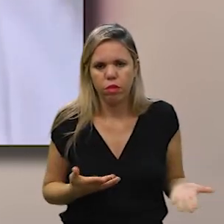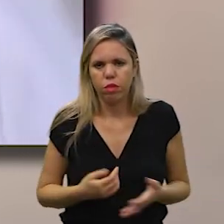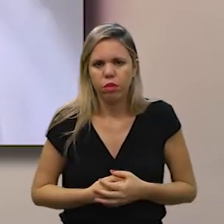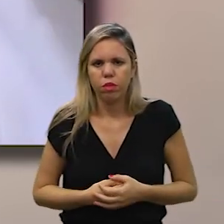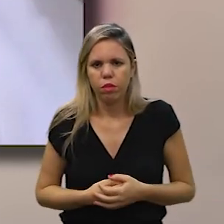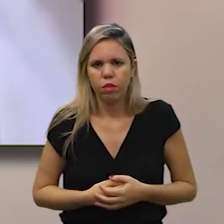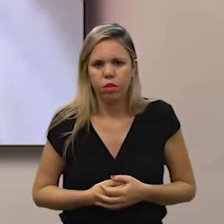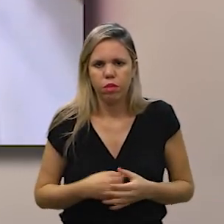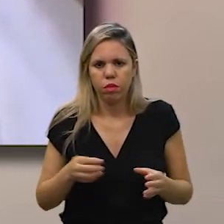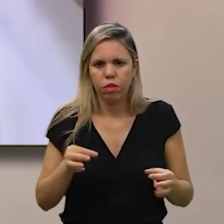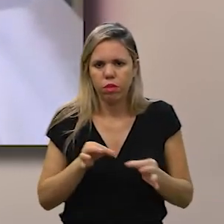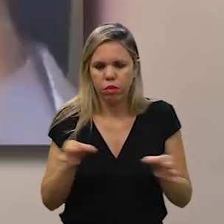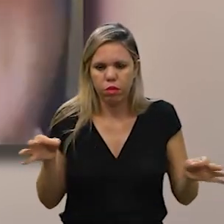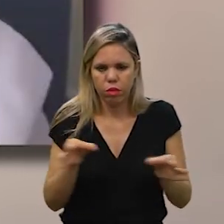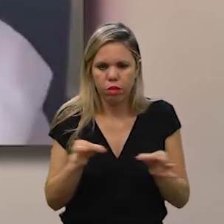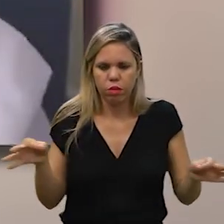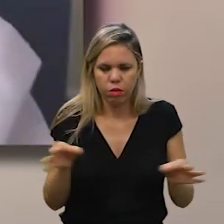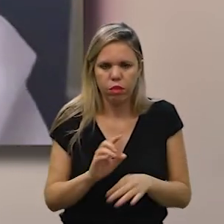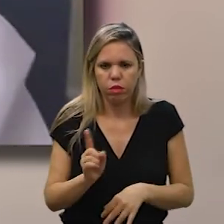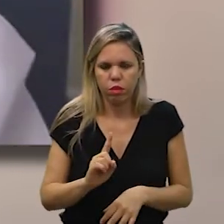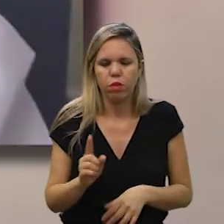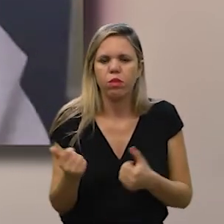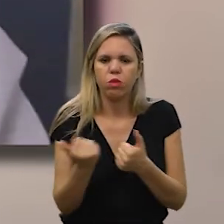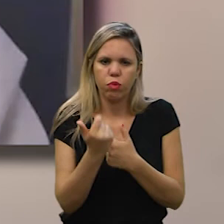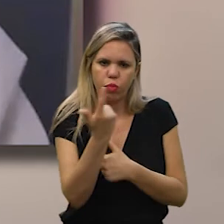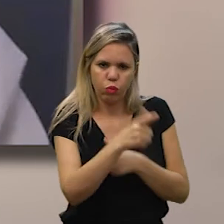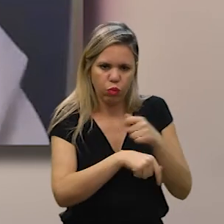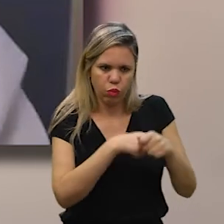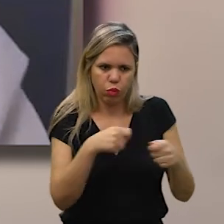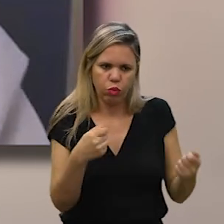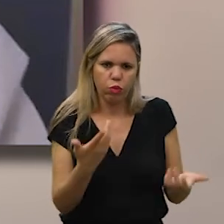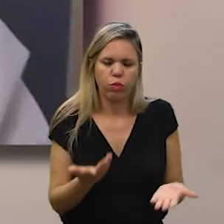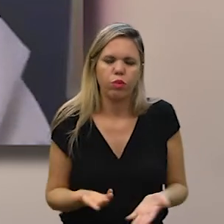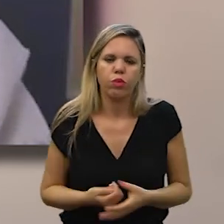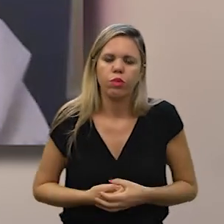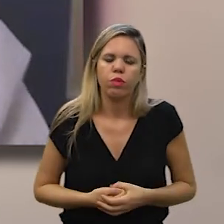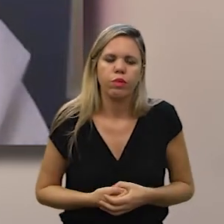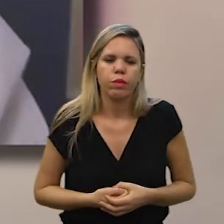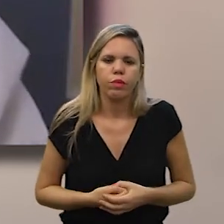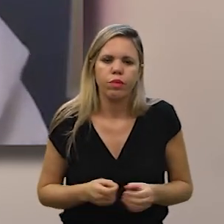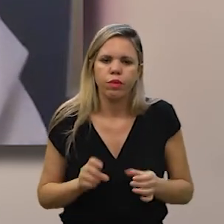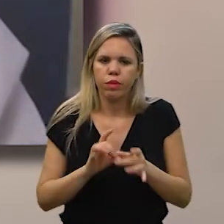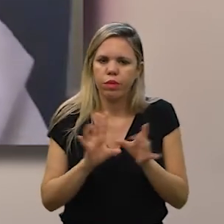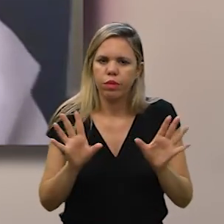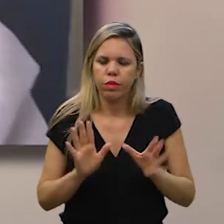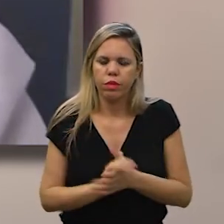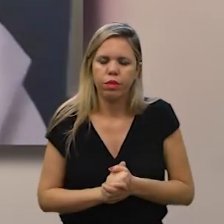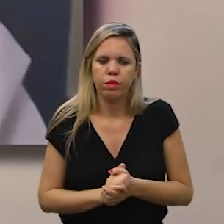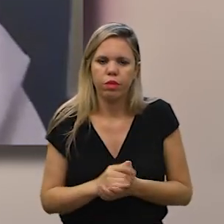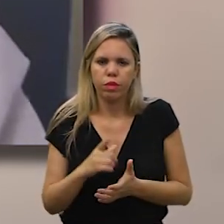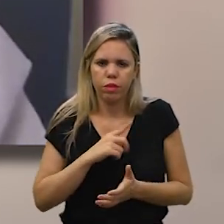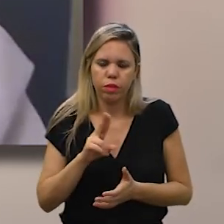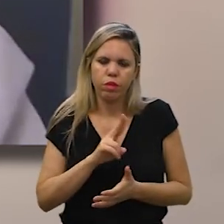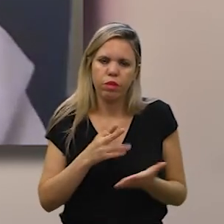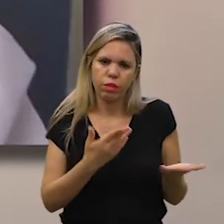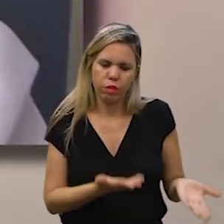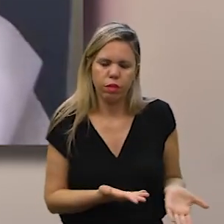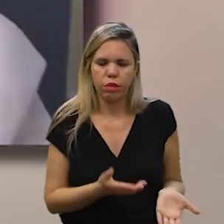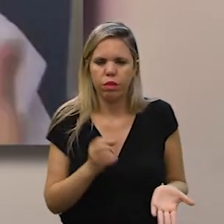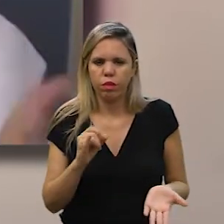sem ser as de elástico, né? Já tem essas máscaras de amarrar, então aí ela vai ficar livre, mas tem que